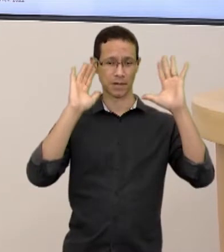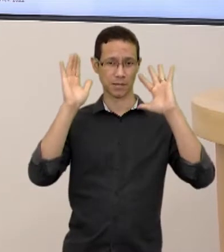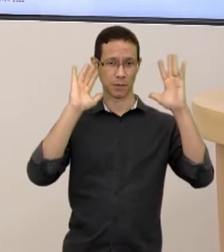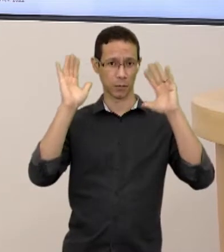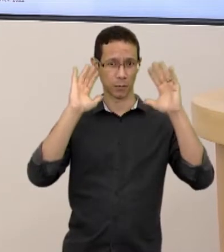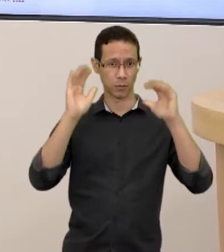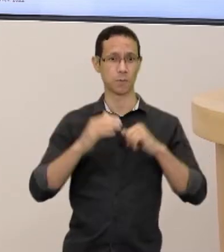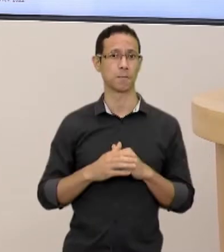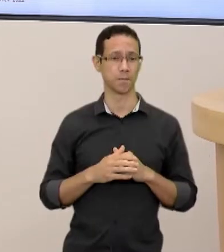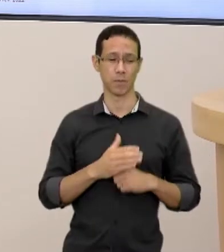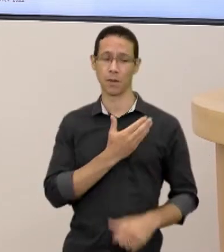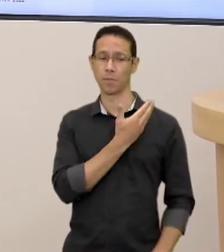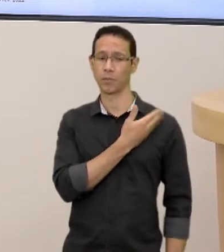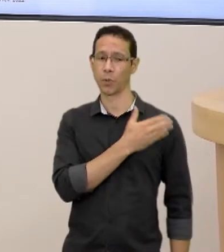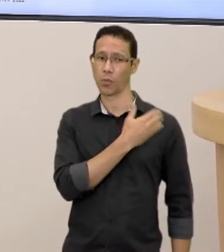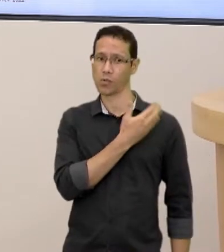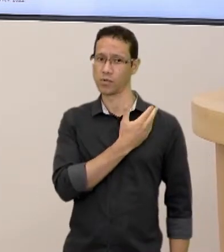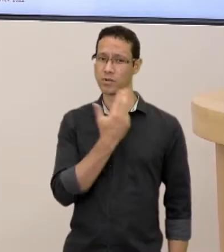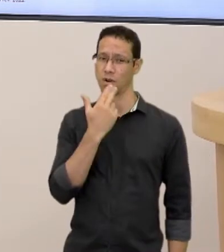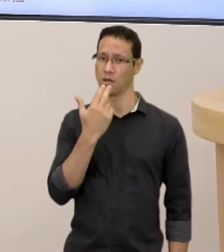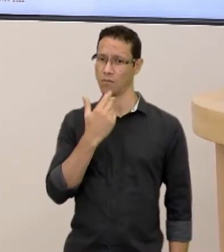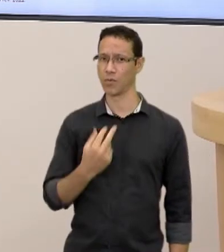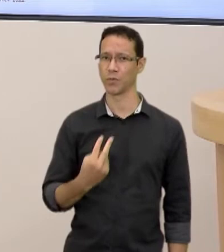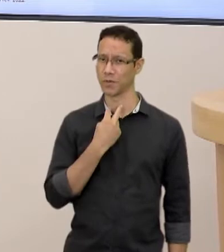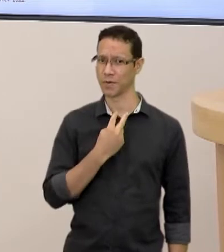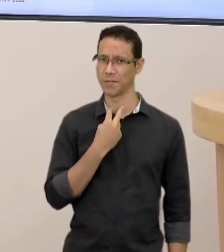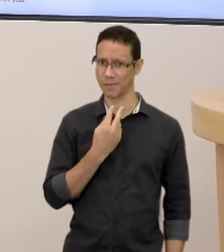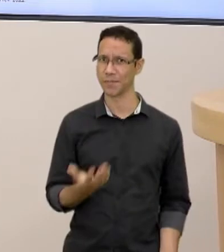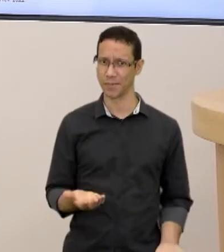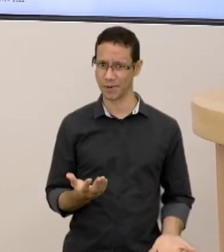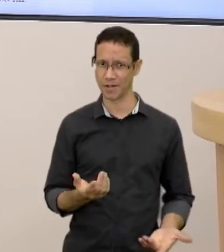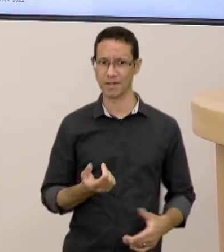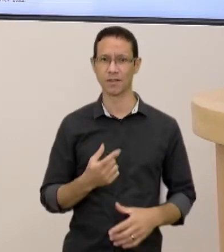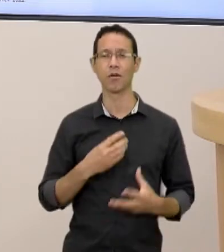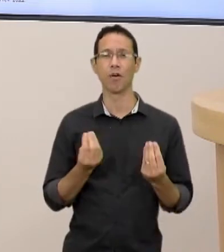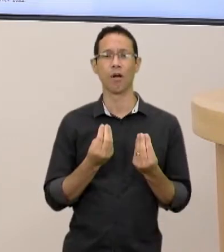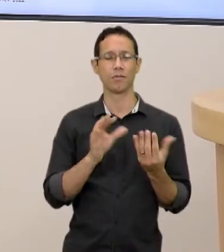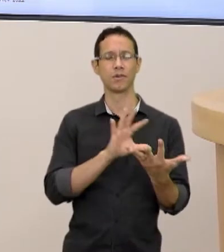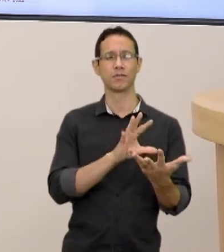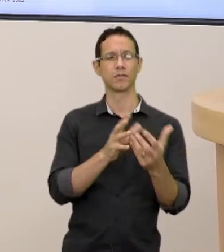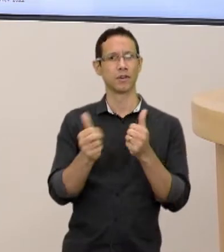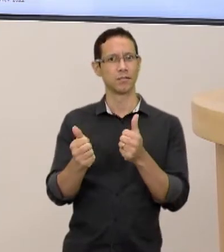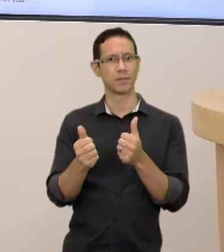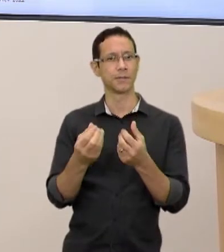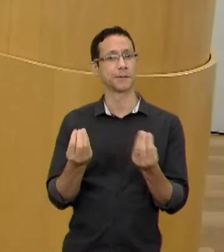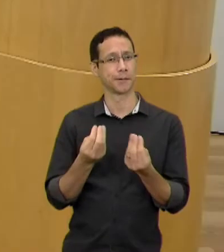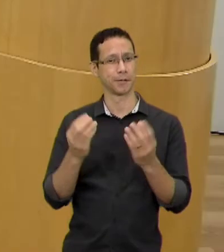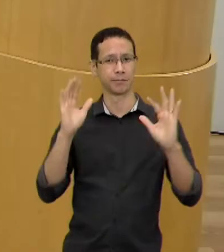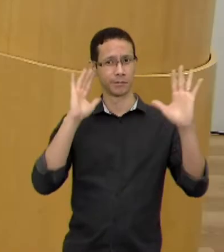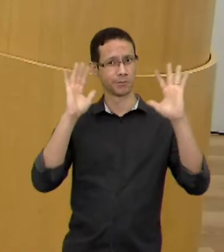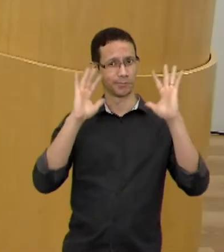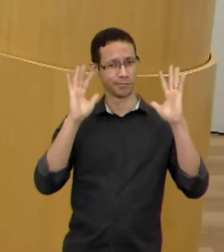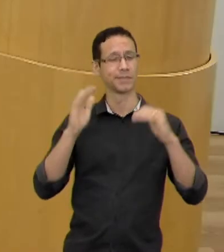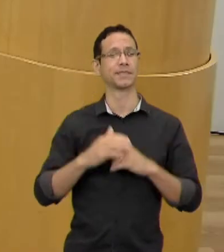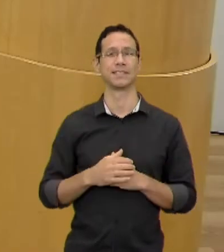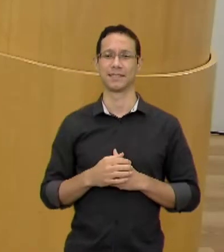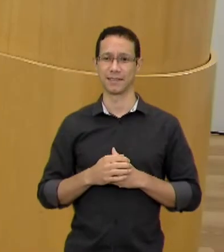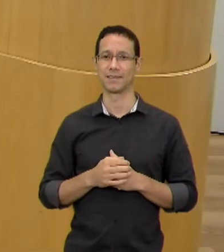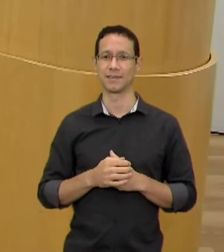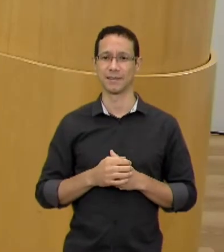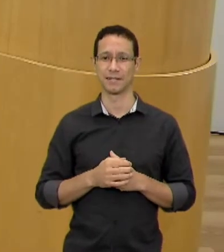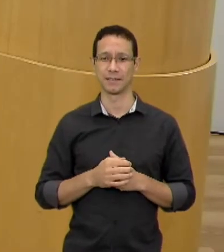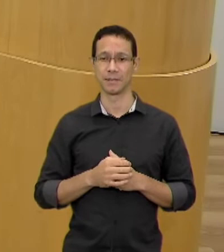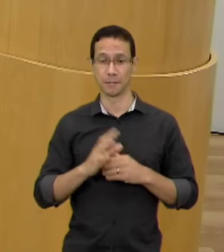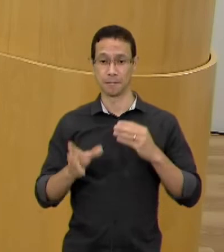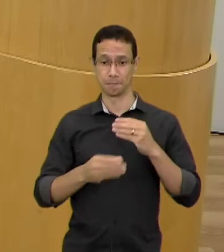no combate ao preconceito linguístico e até mesmo, por que não, pensar em soluções para esses probleminhas que a gente vê tanto, né, Andréia? E eu posso